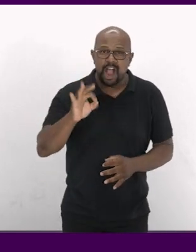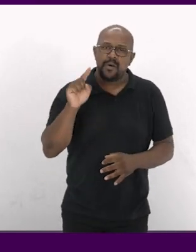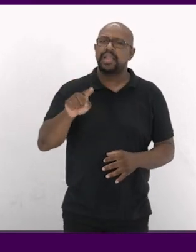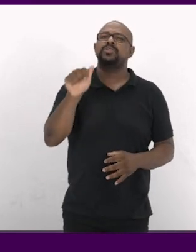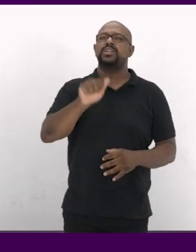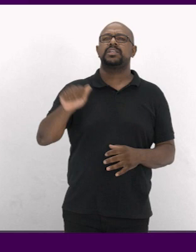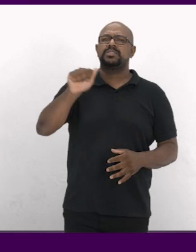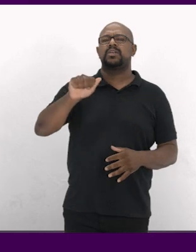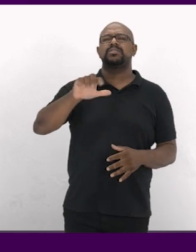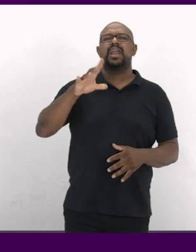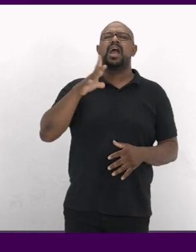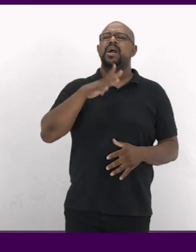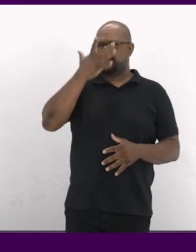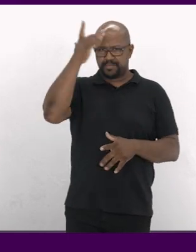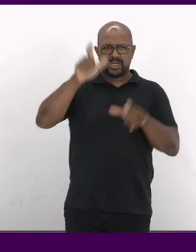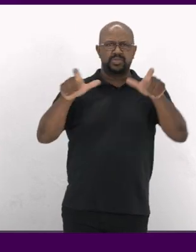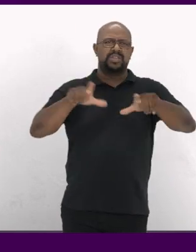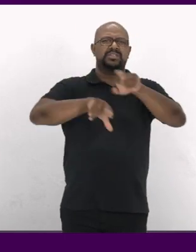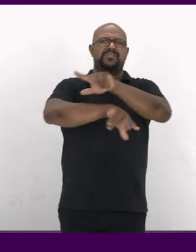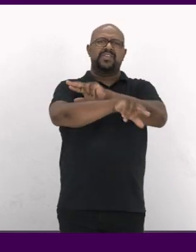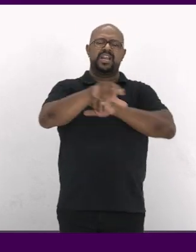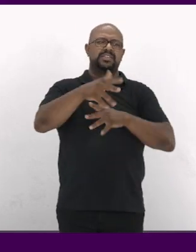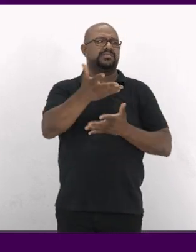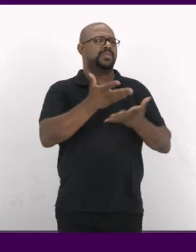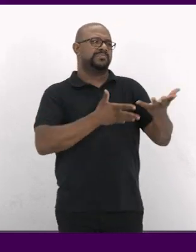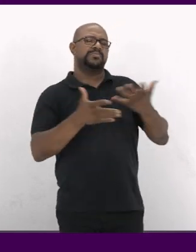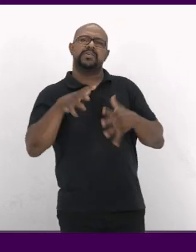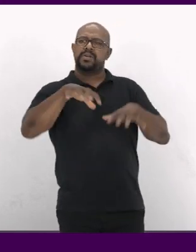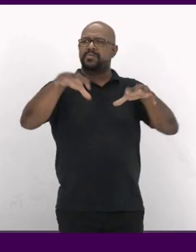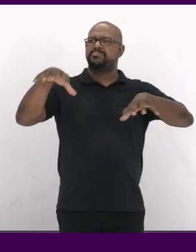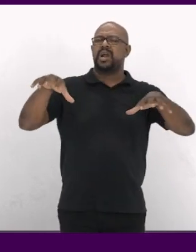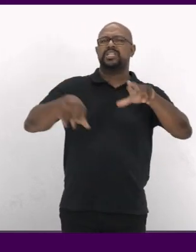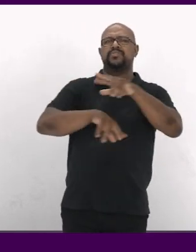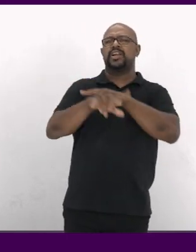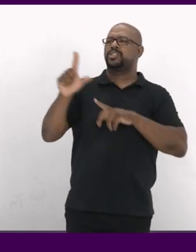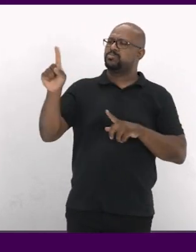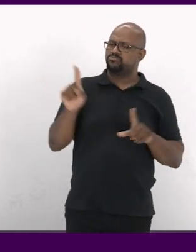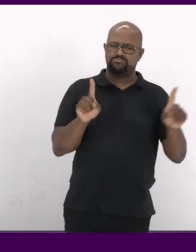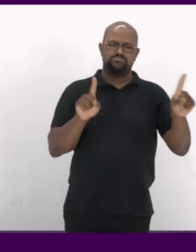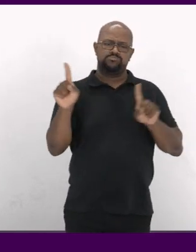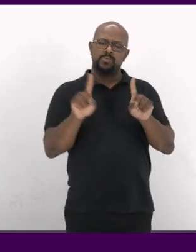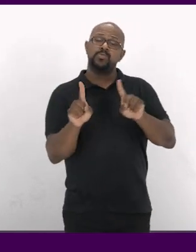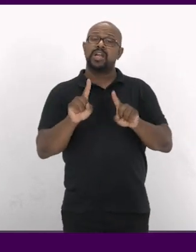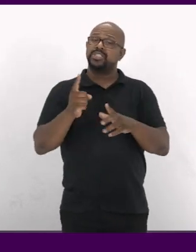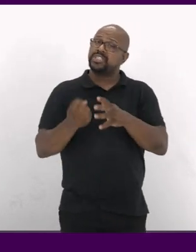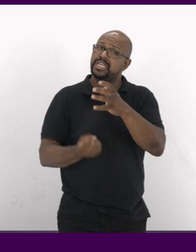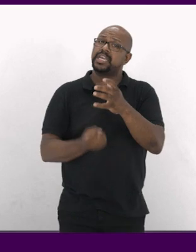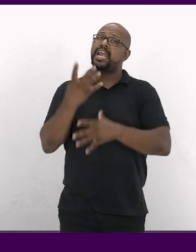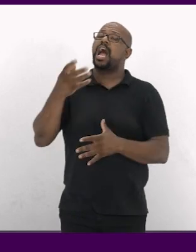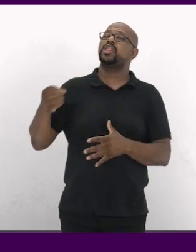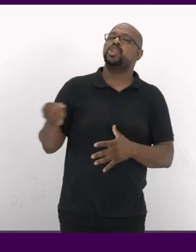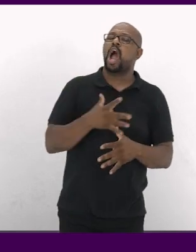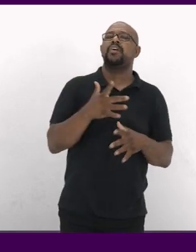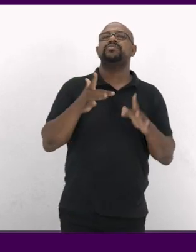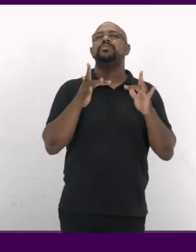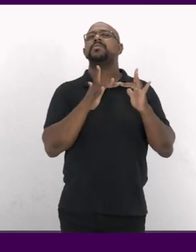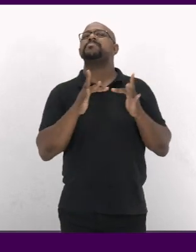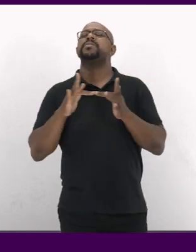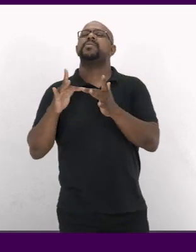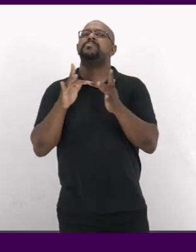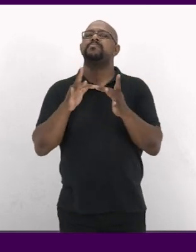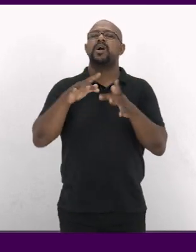a associação seja composta por pessoas de diferentes campos de articulação, pessoas que podem criar novos canais